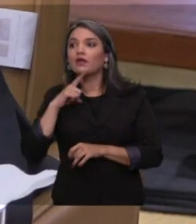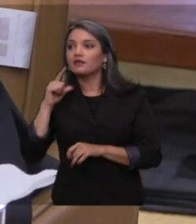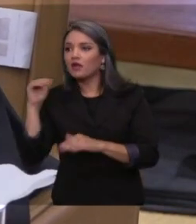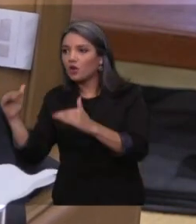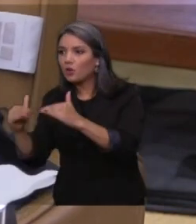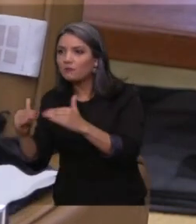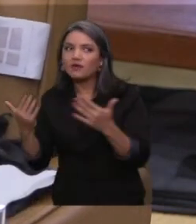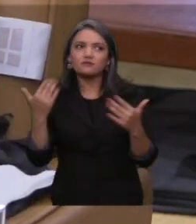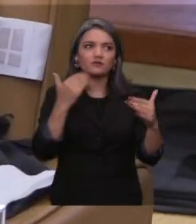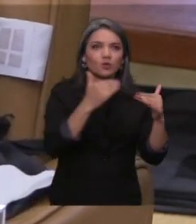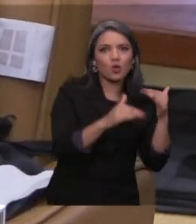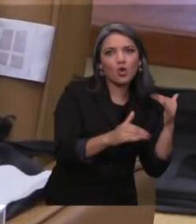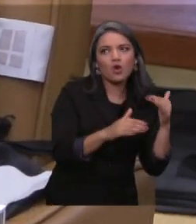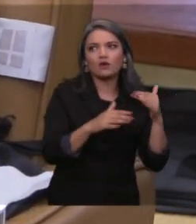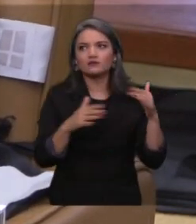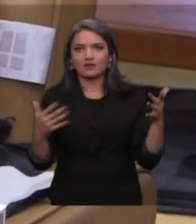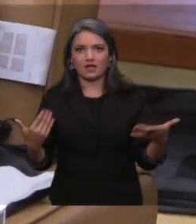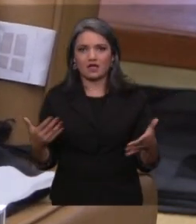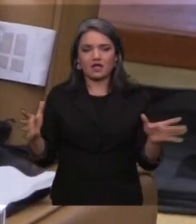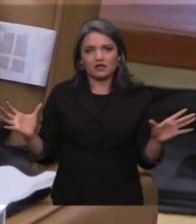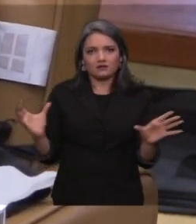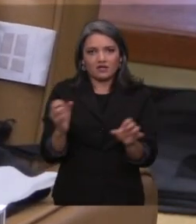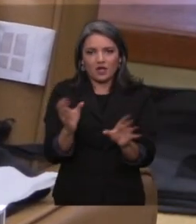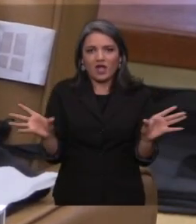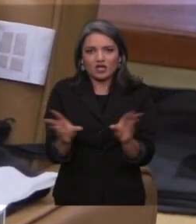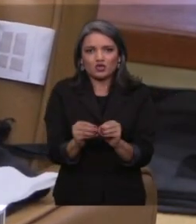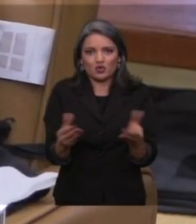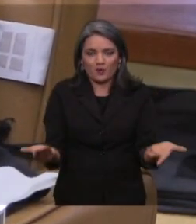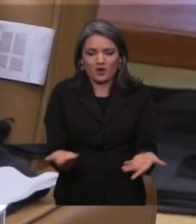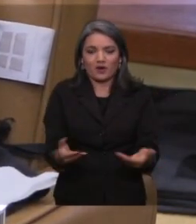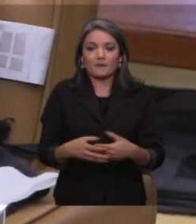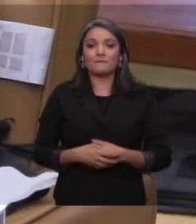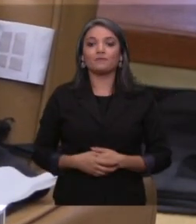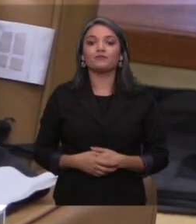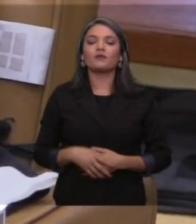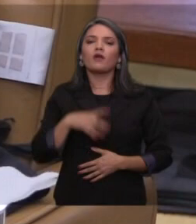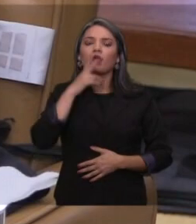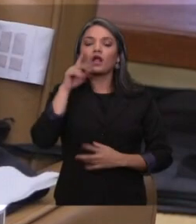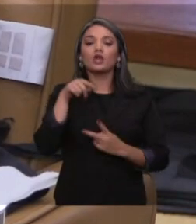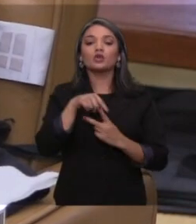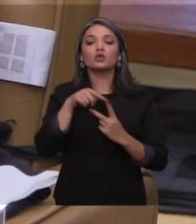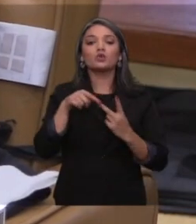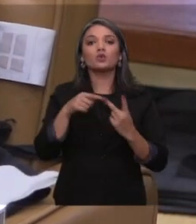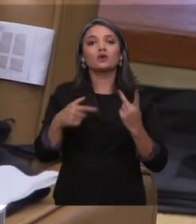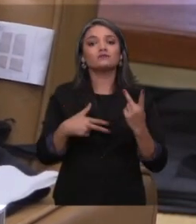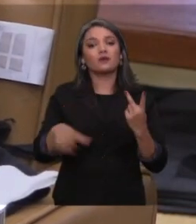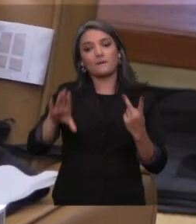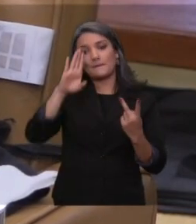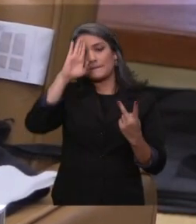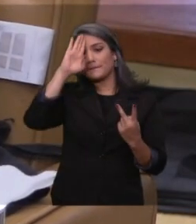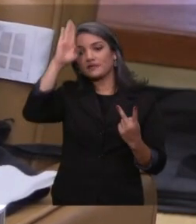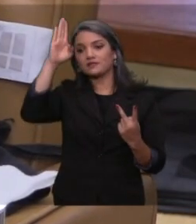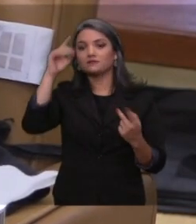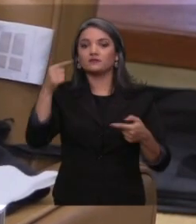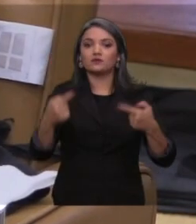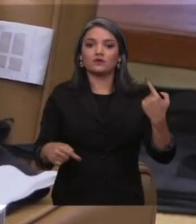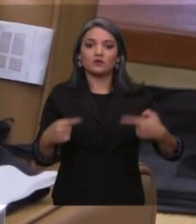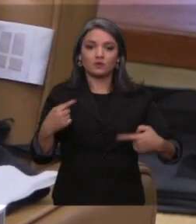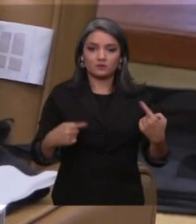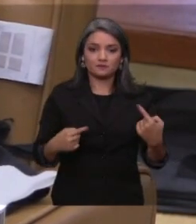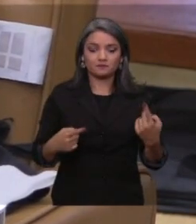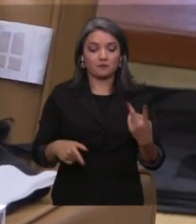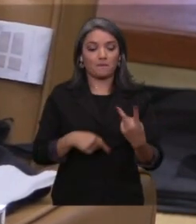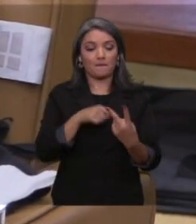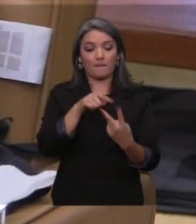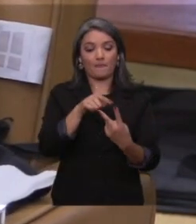este momento. Parece-me que há dois elementos centrais aqui em discussão. O